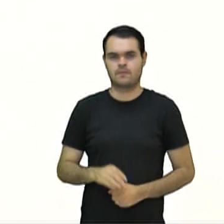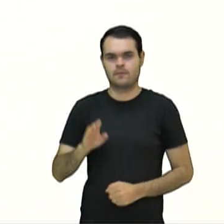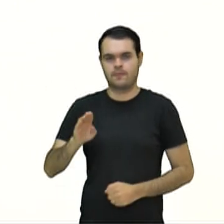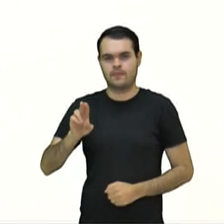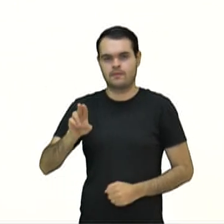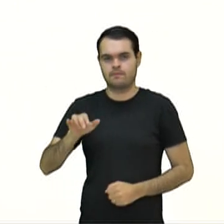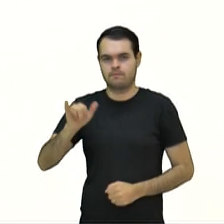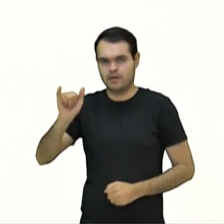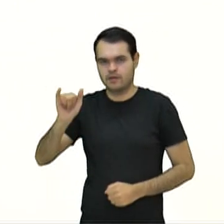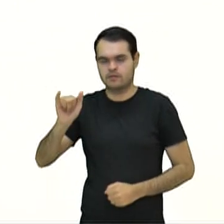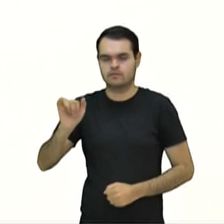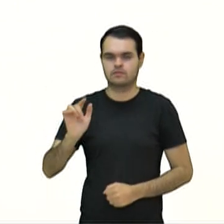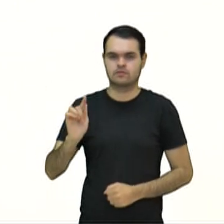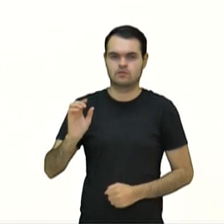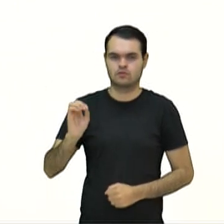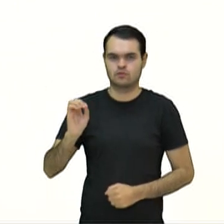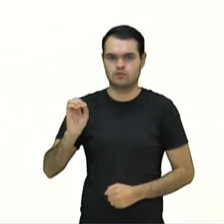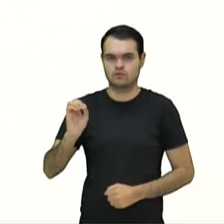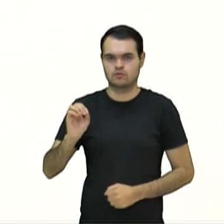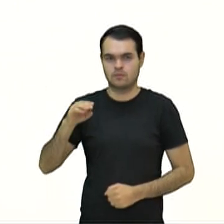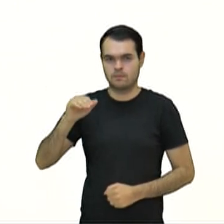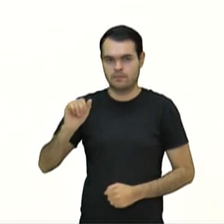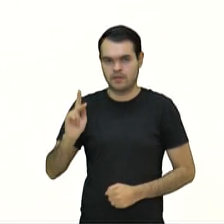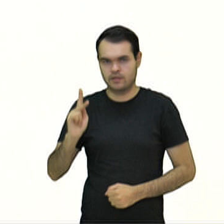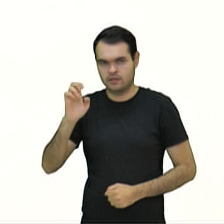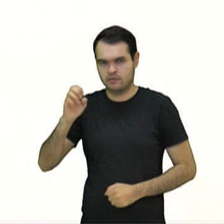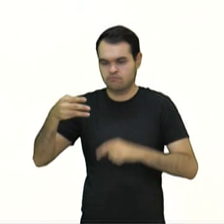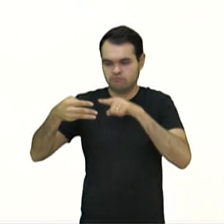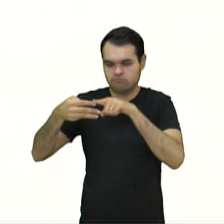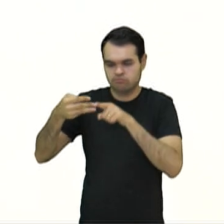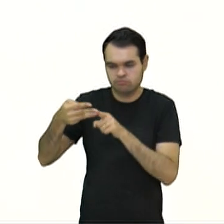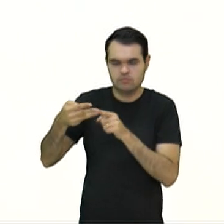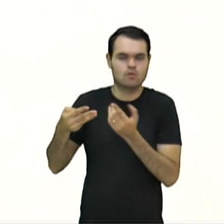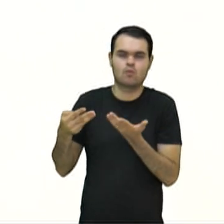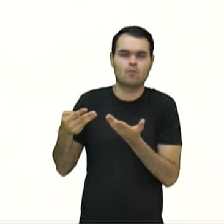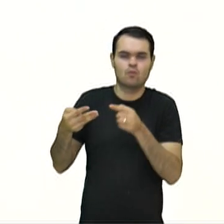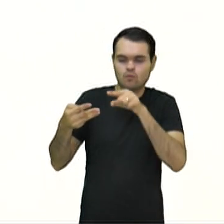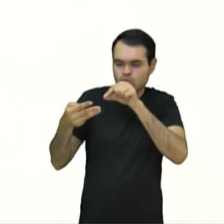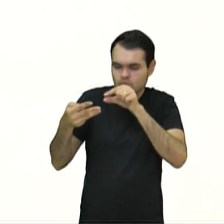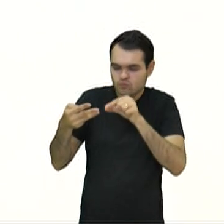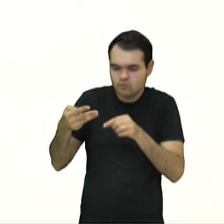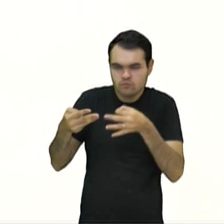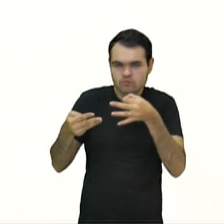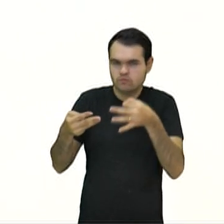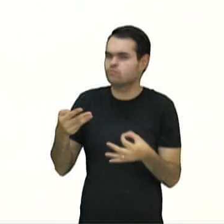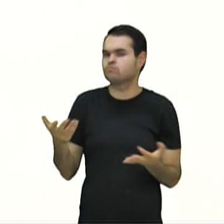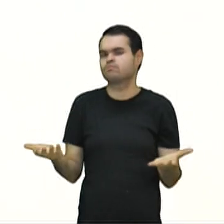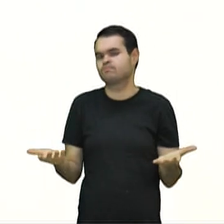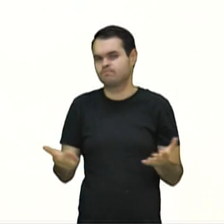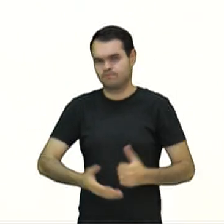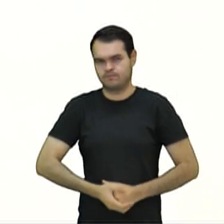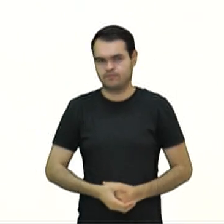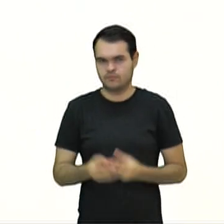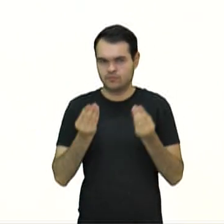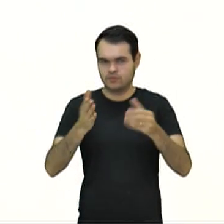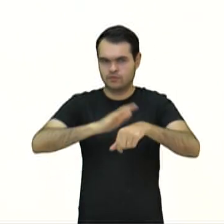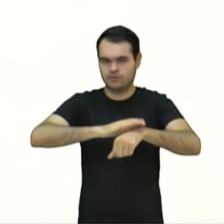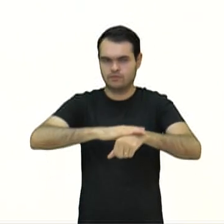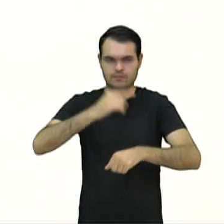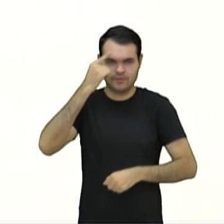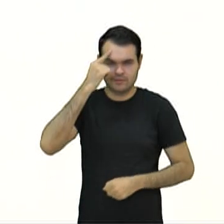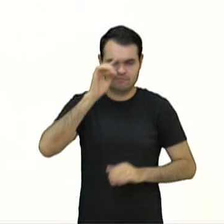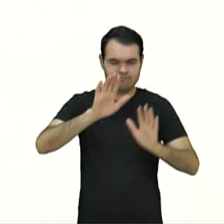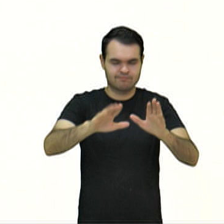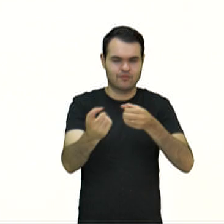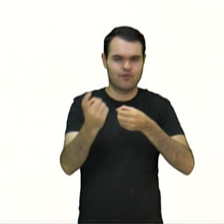e make. Bought, made, gold. Bought, went, made. Made, went, buyed. Vou dar um tempinho para vocês pensarem